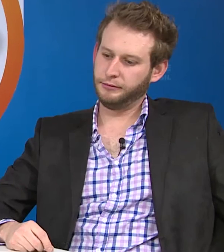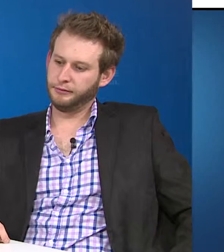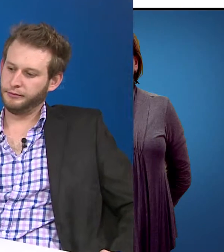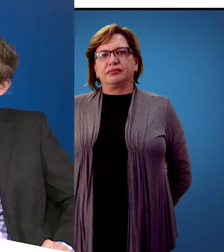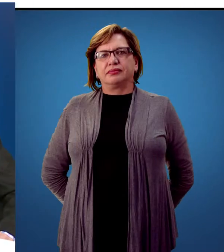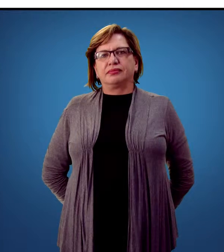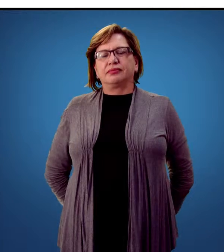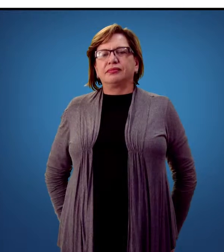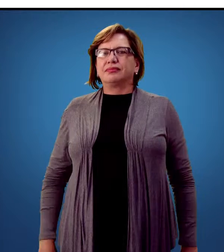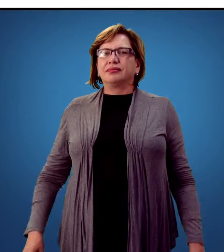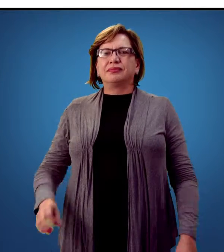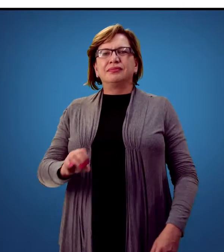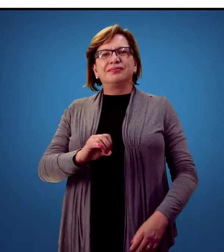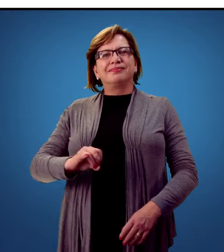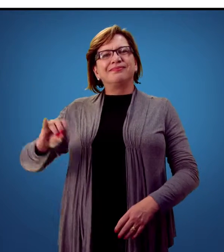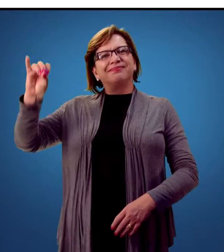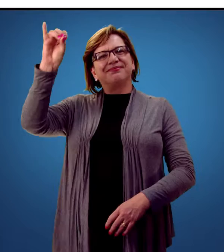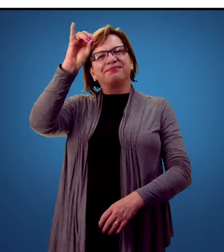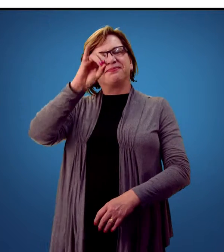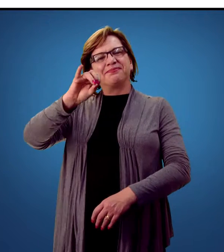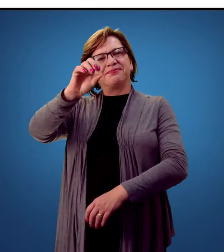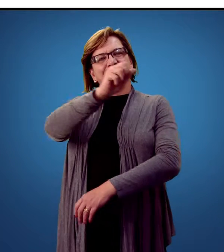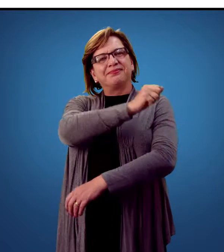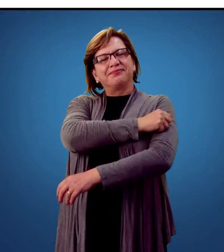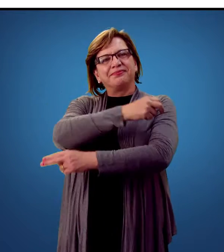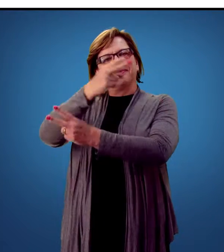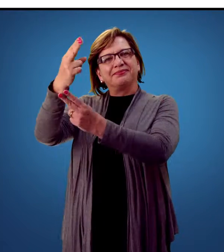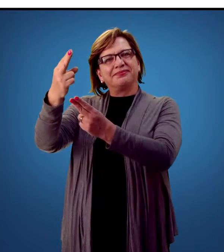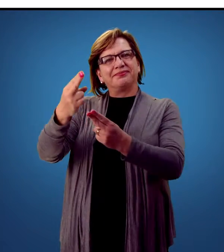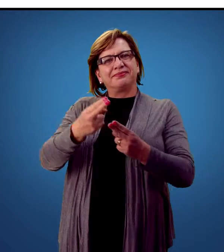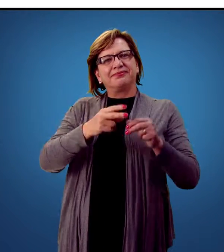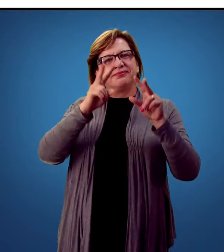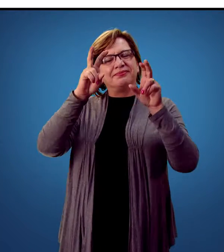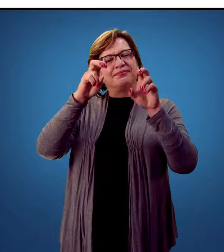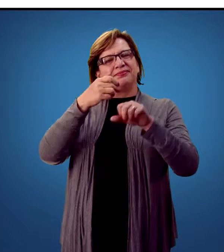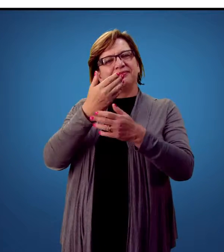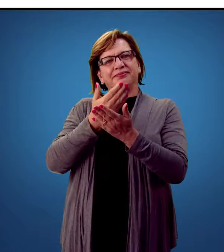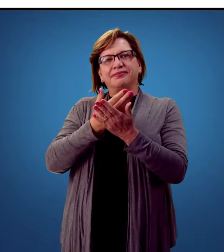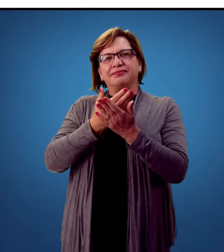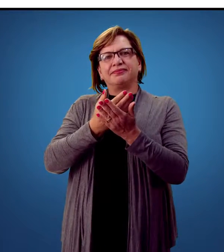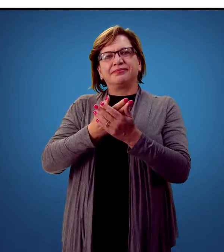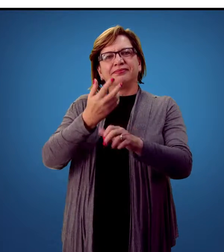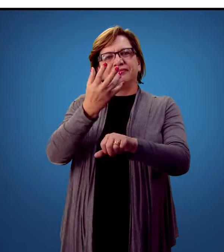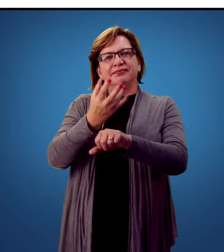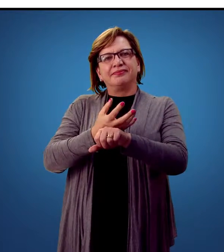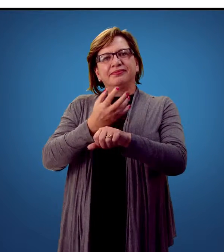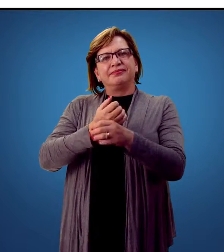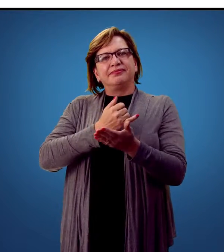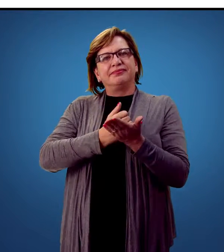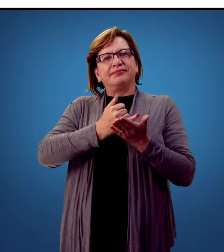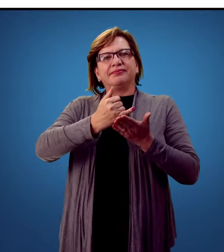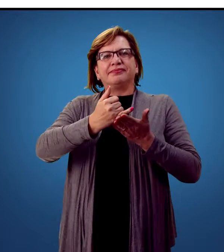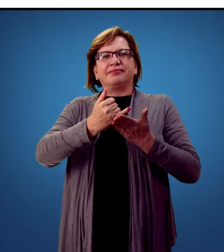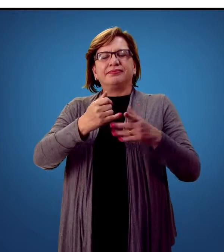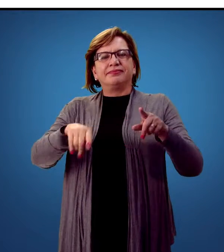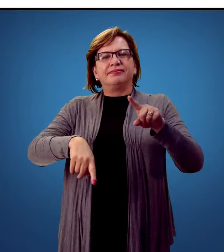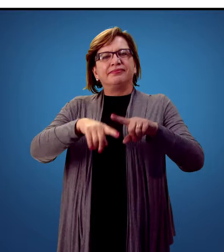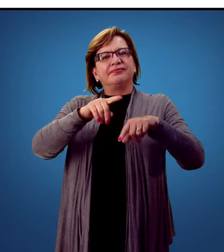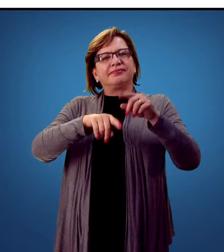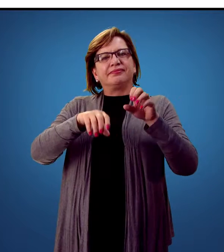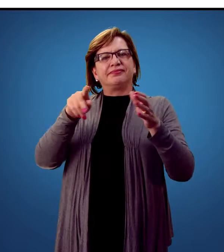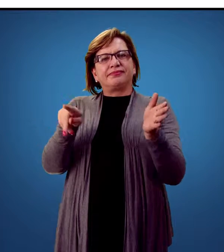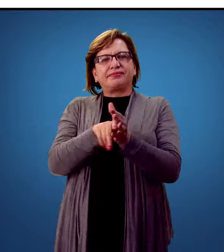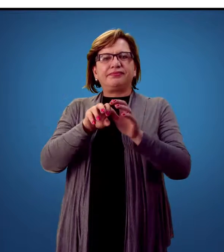olá alunos sejam bem vindos a mais uma unidade de estudos da disciplina de introdução às ferramentas para